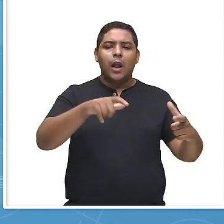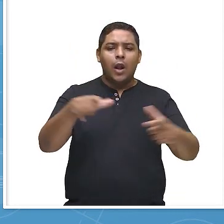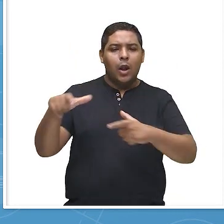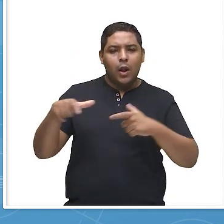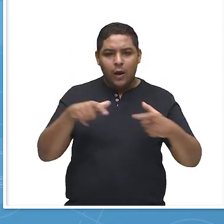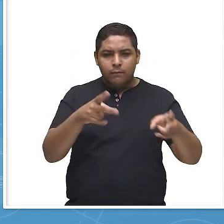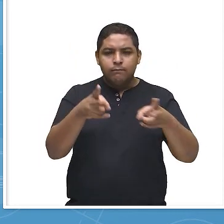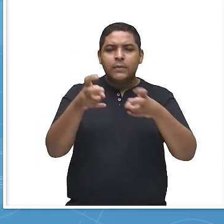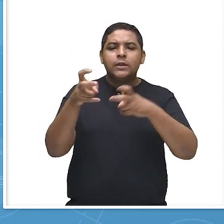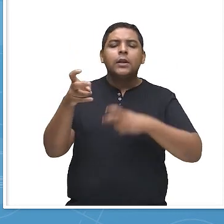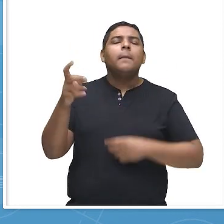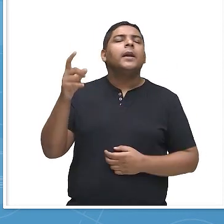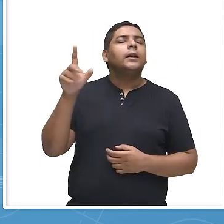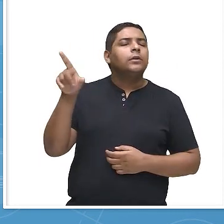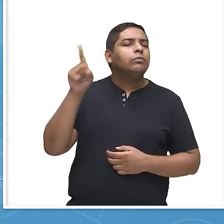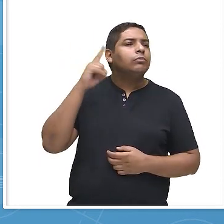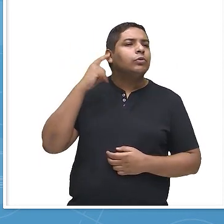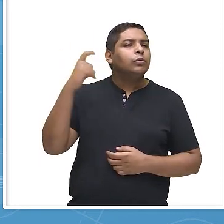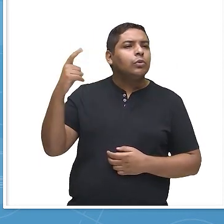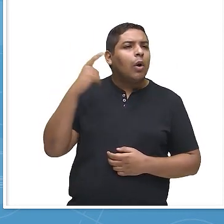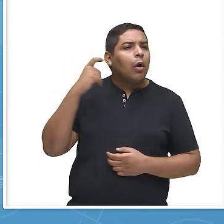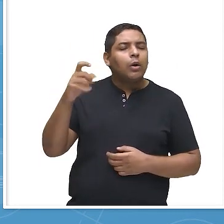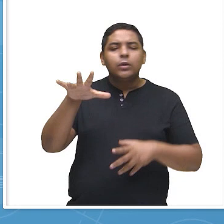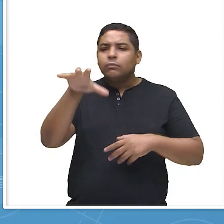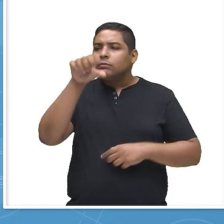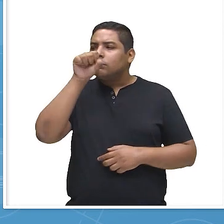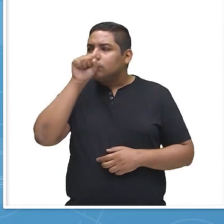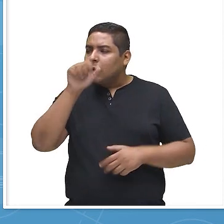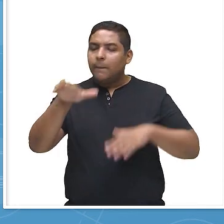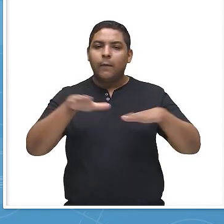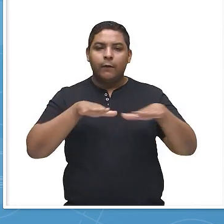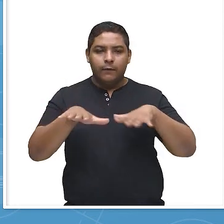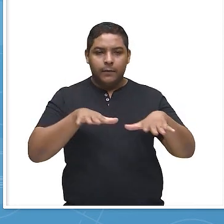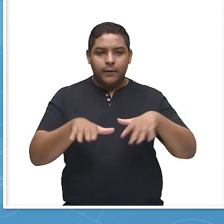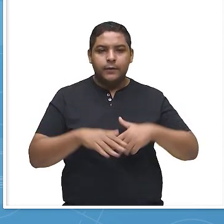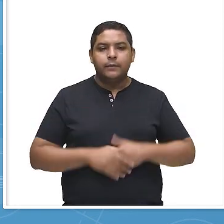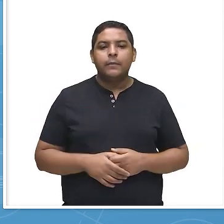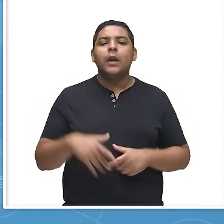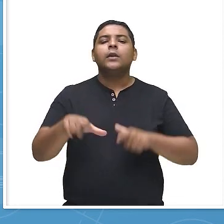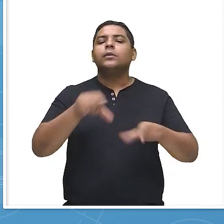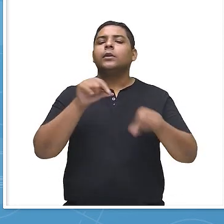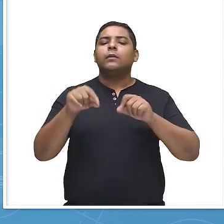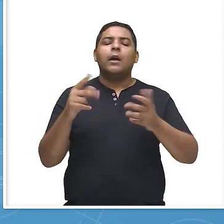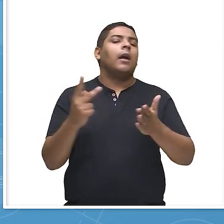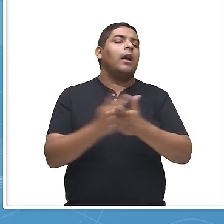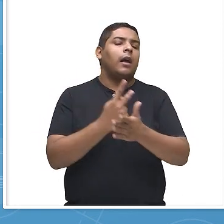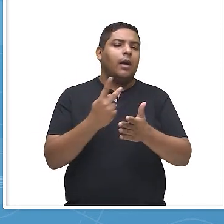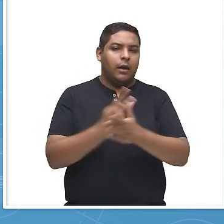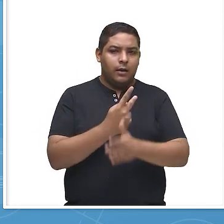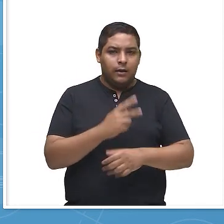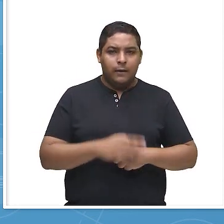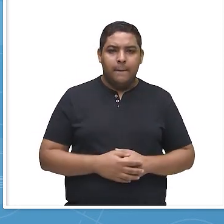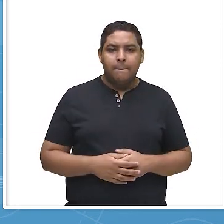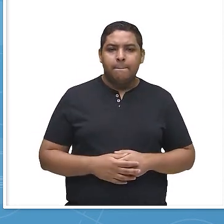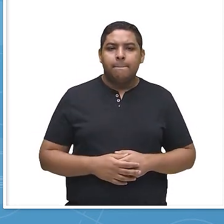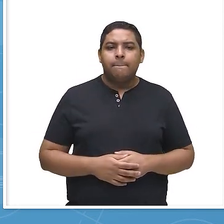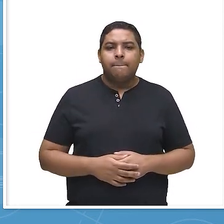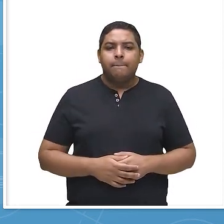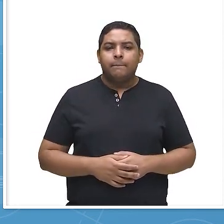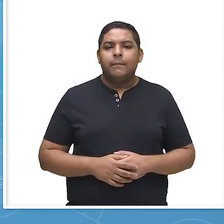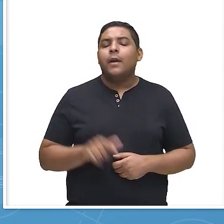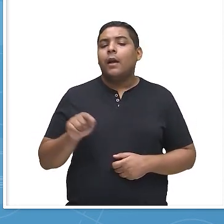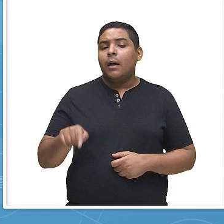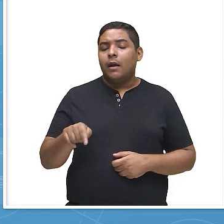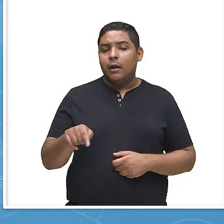percebida por meio de sons, por odores, por movimentos. Então a alternativa errada aí é a letra